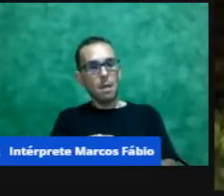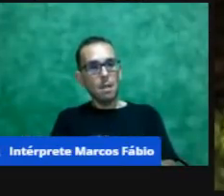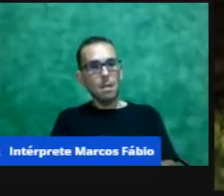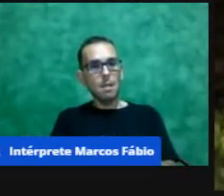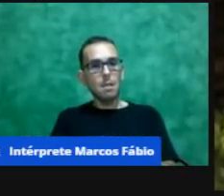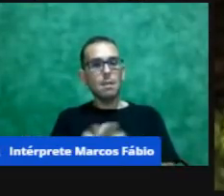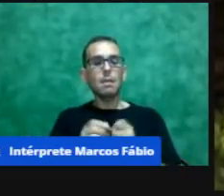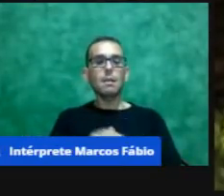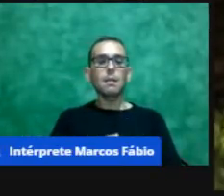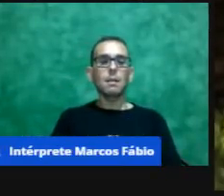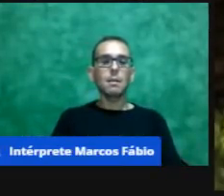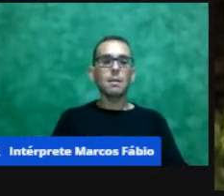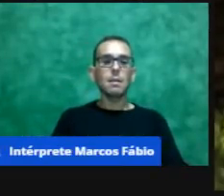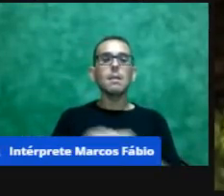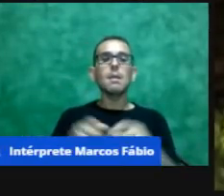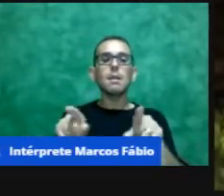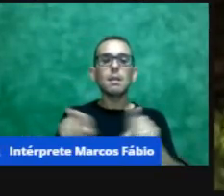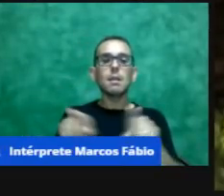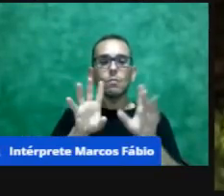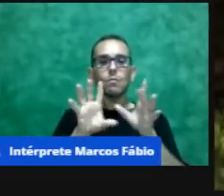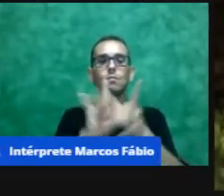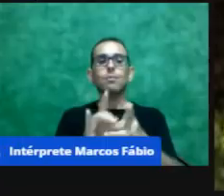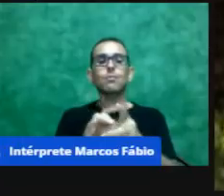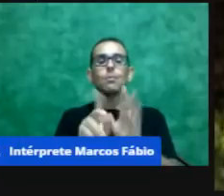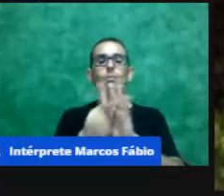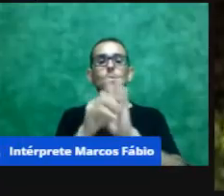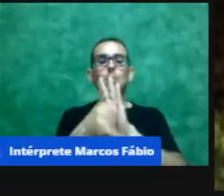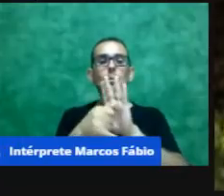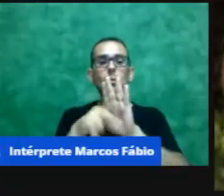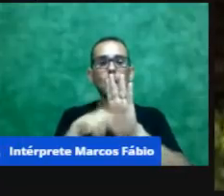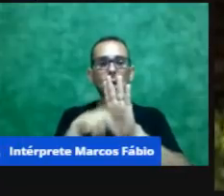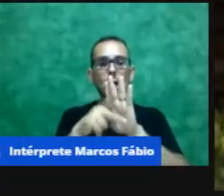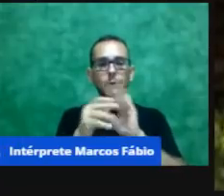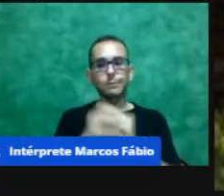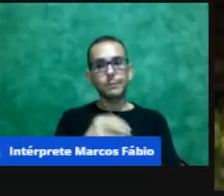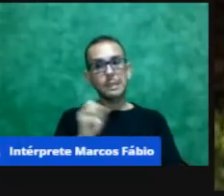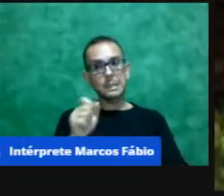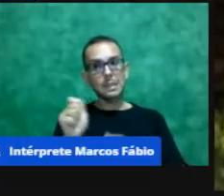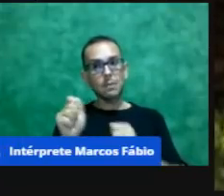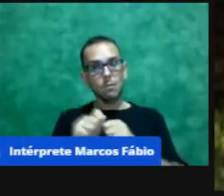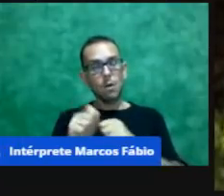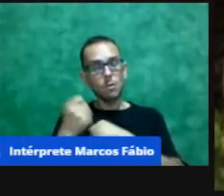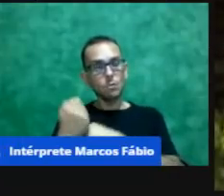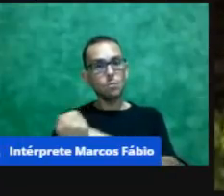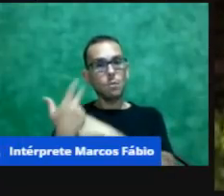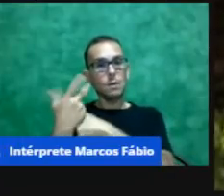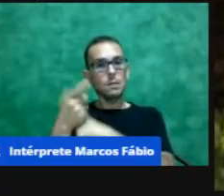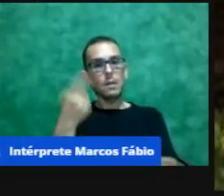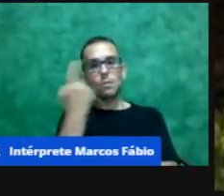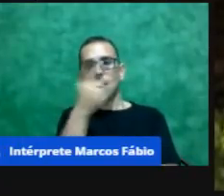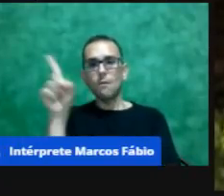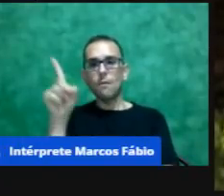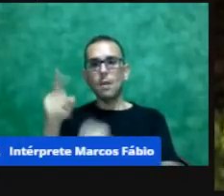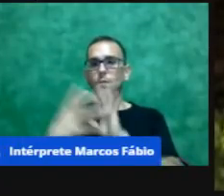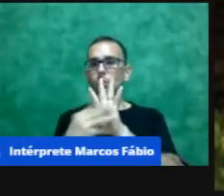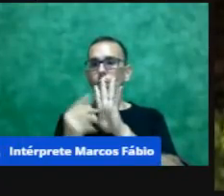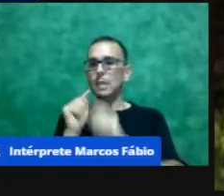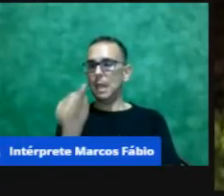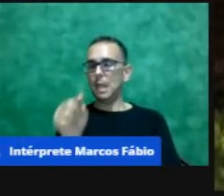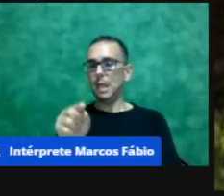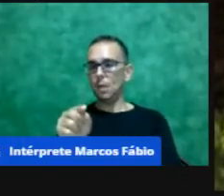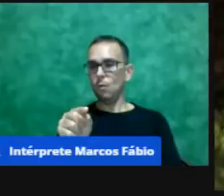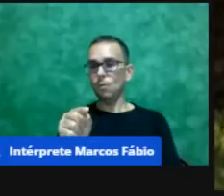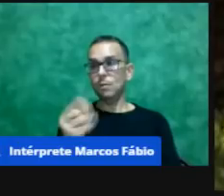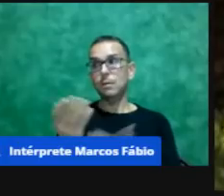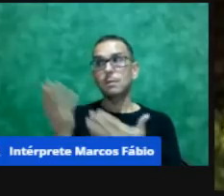também, né? Isso também faz parte do planejamento. Se a produção puder mostrar aí um modelo que eu tenho, né? Tá